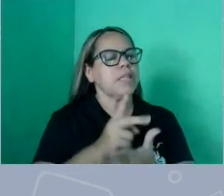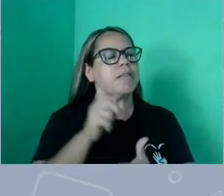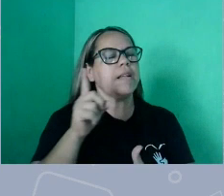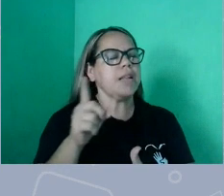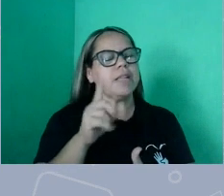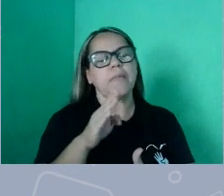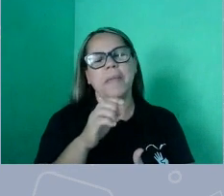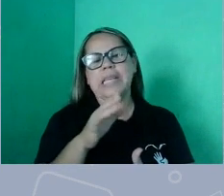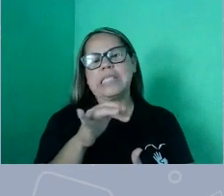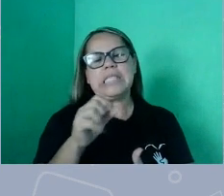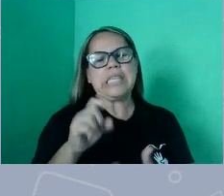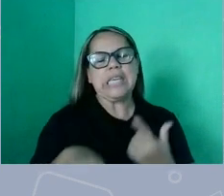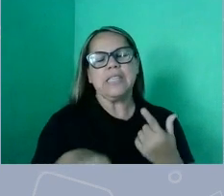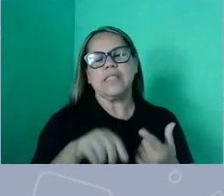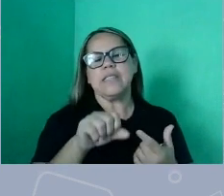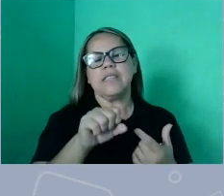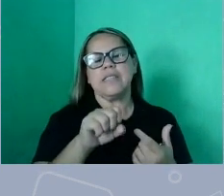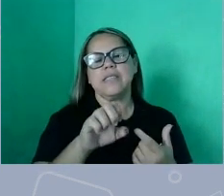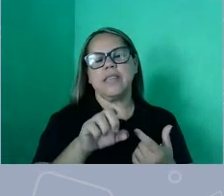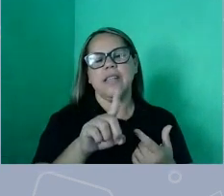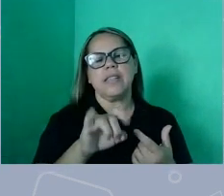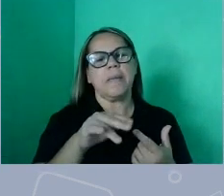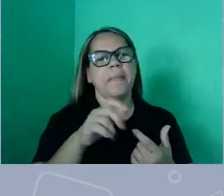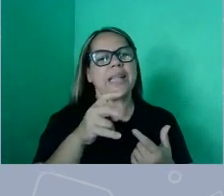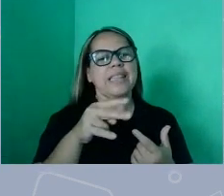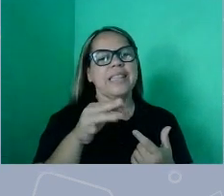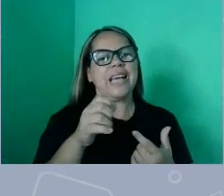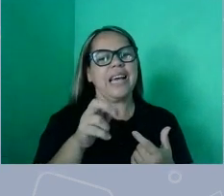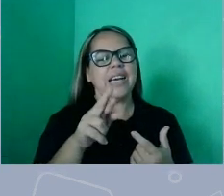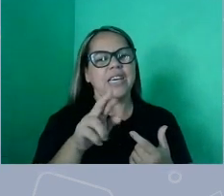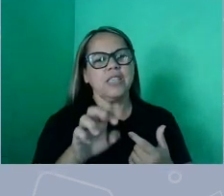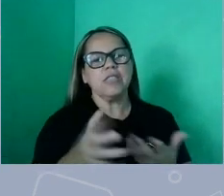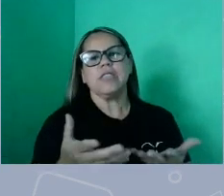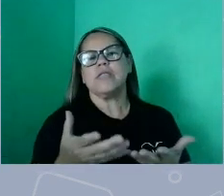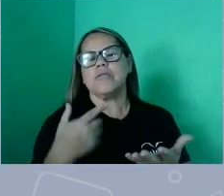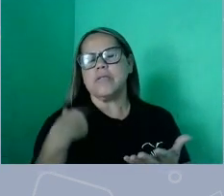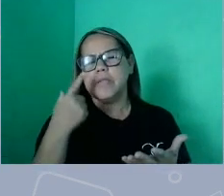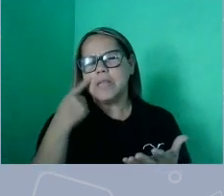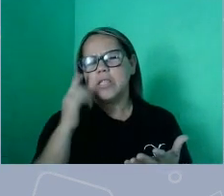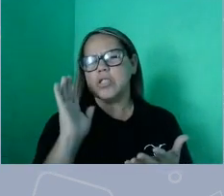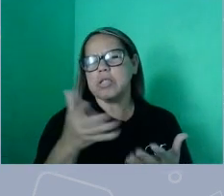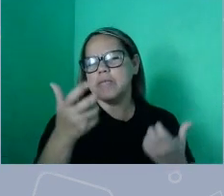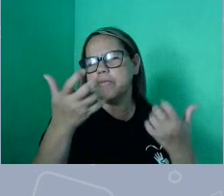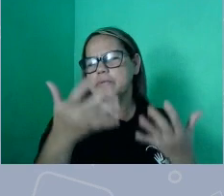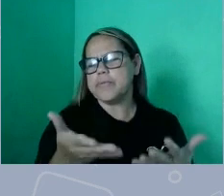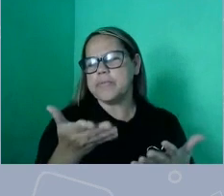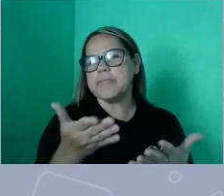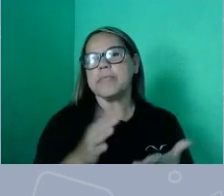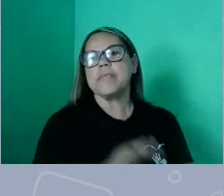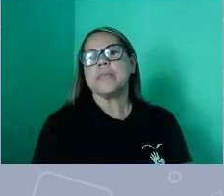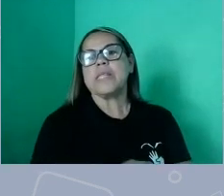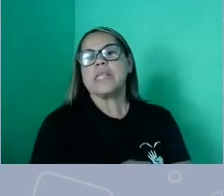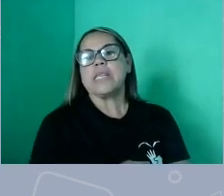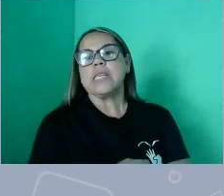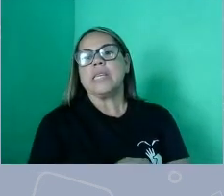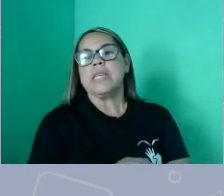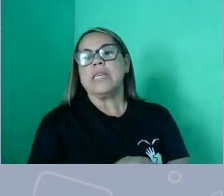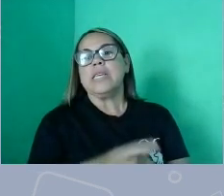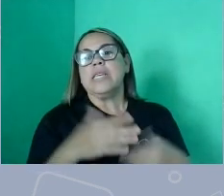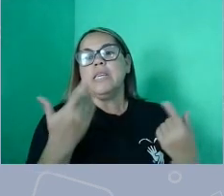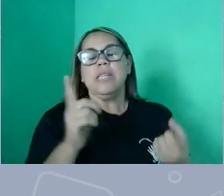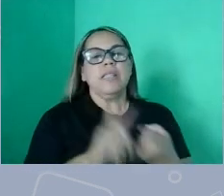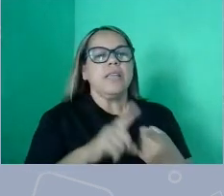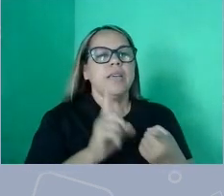sedimentares está vendo que a gente tinha indicado que deveria ser sedimentar sedimentar e nas velhas